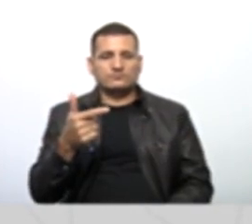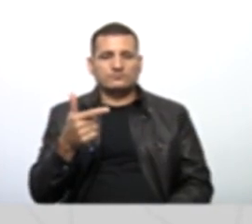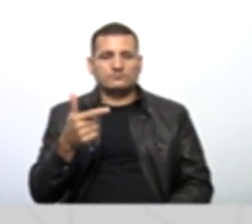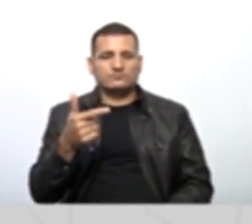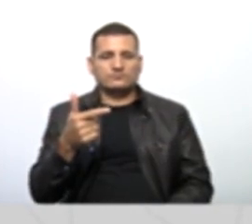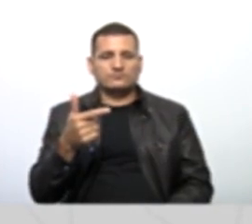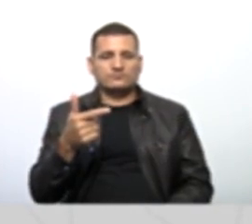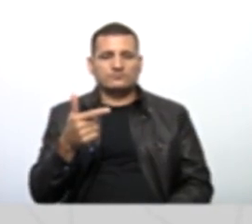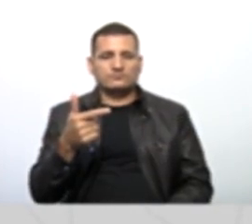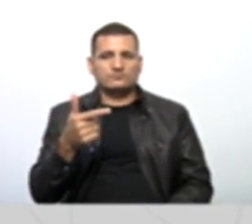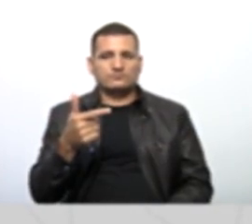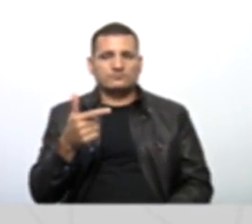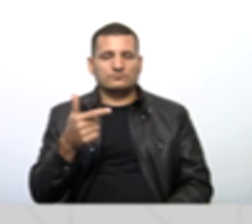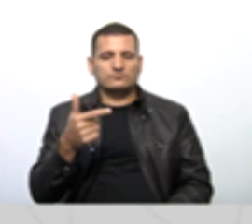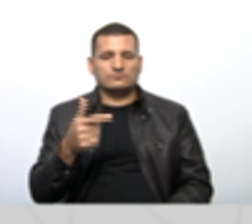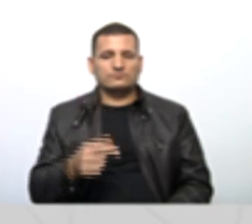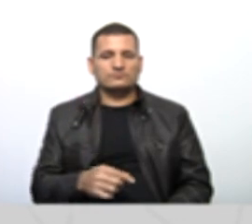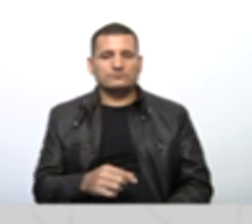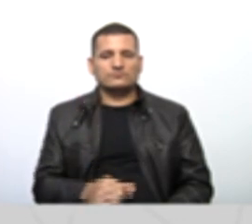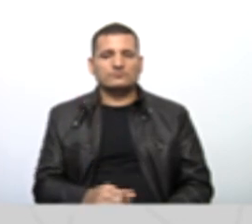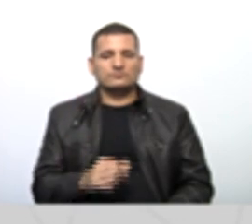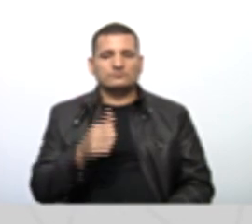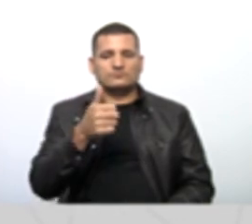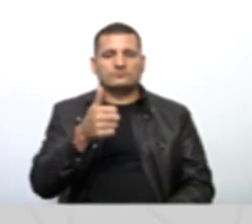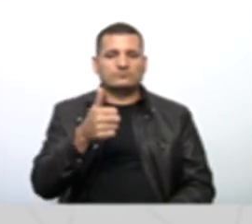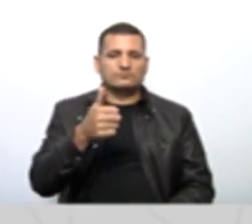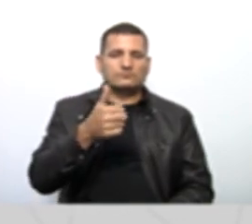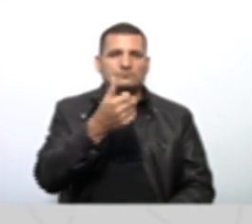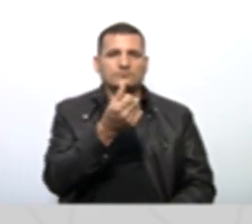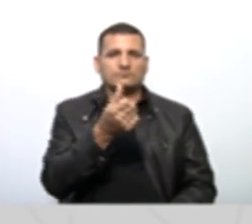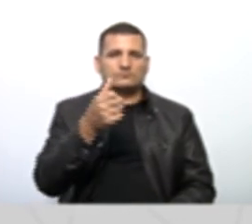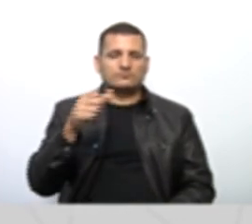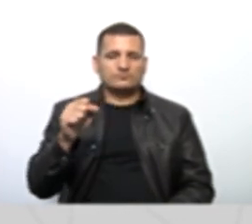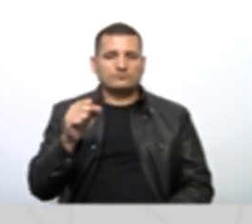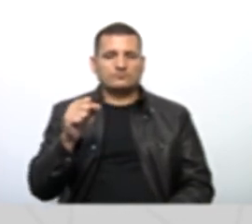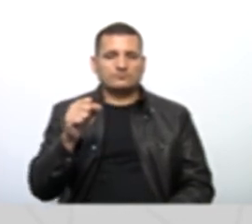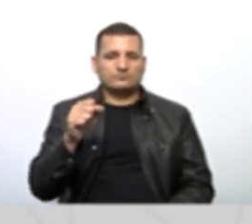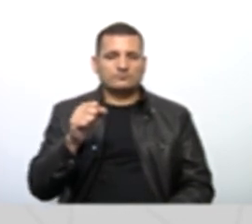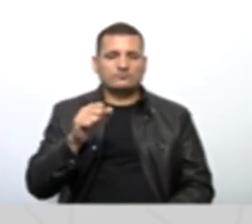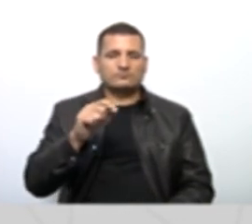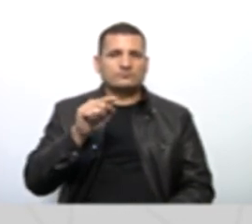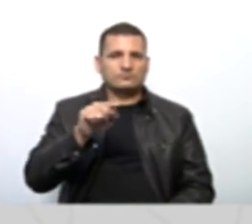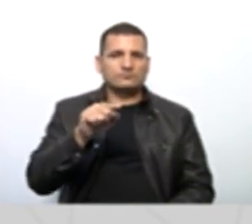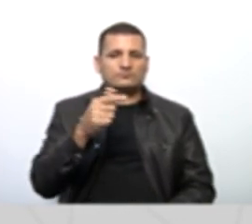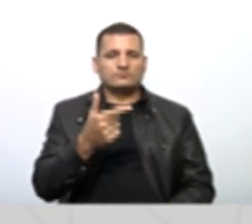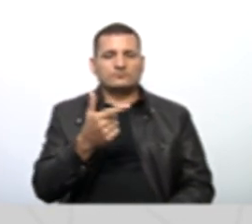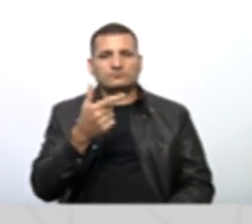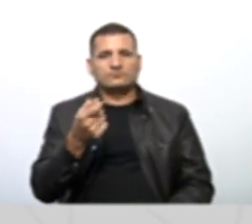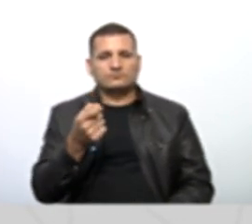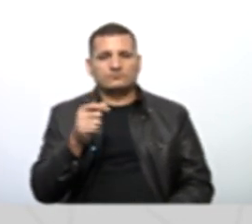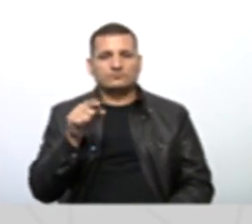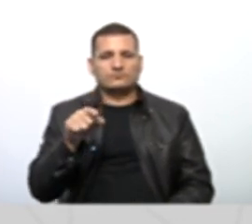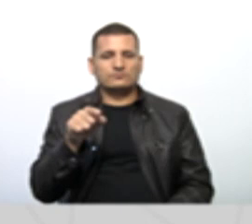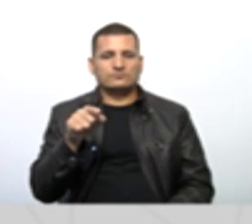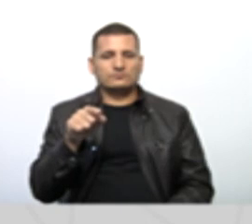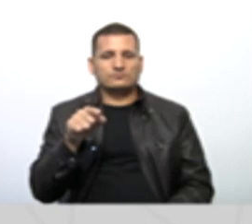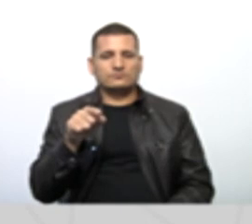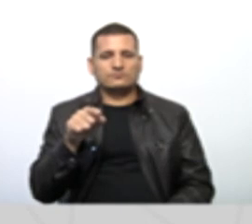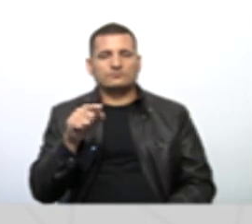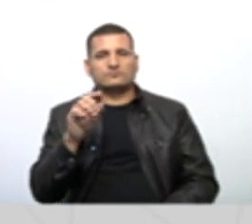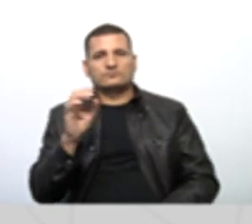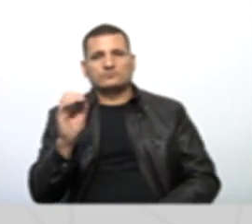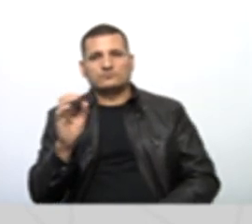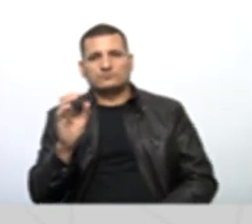1929 26 8.20 1.0